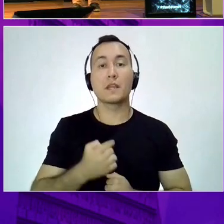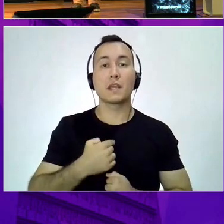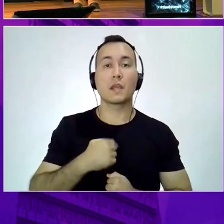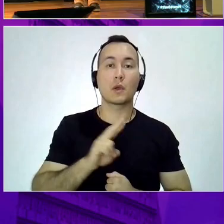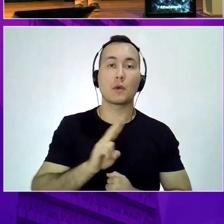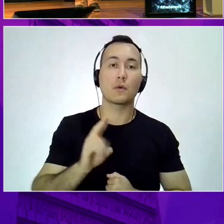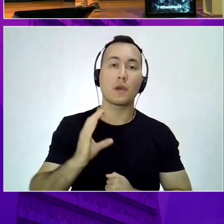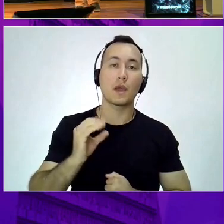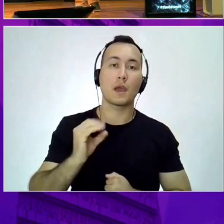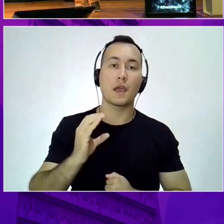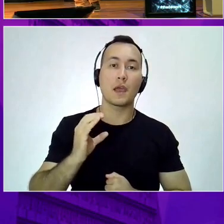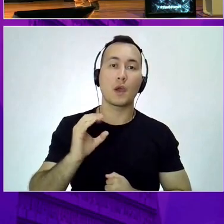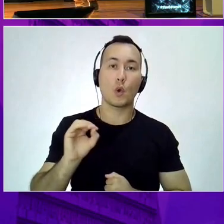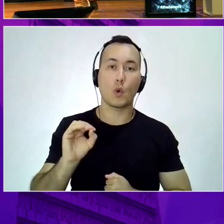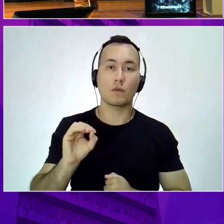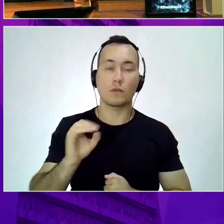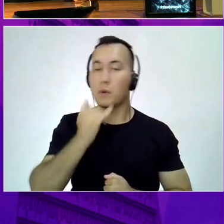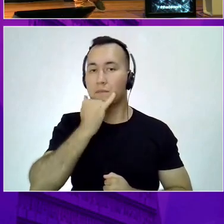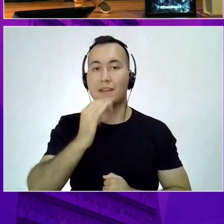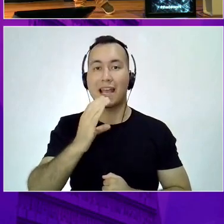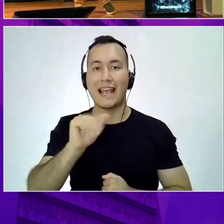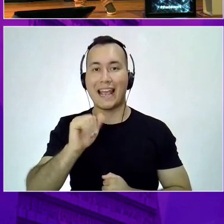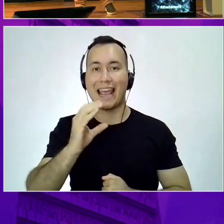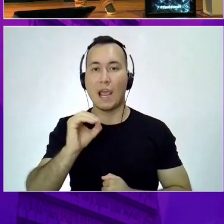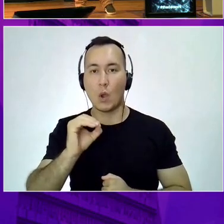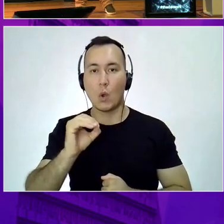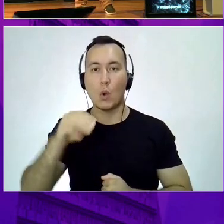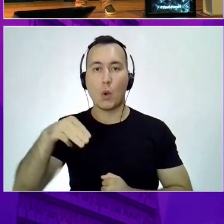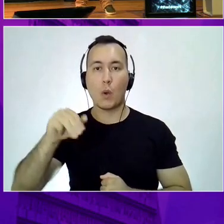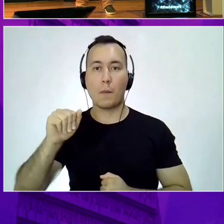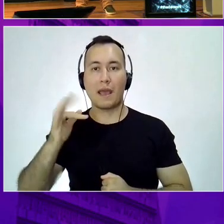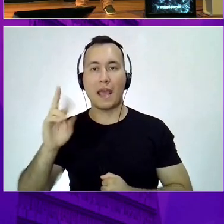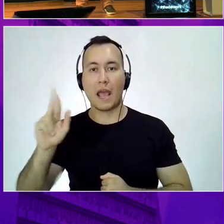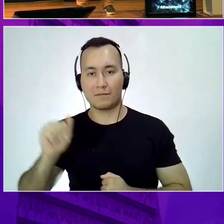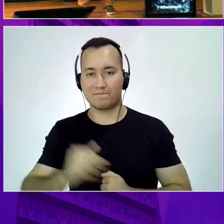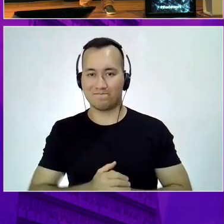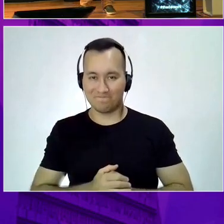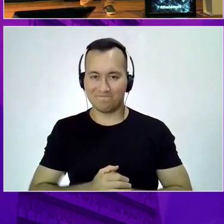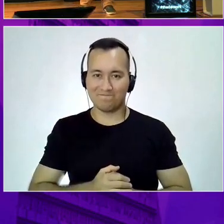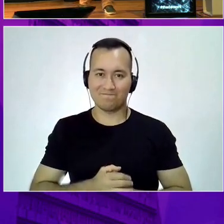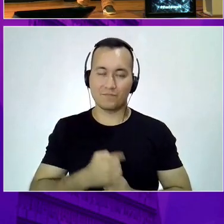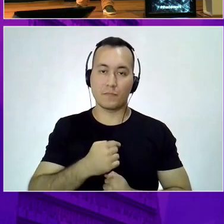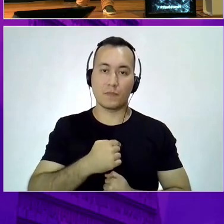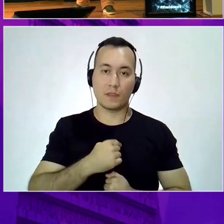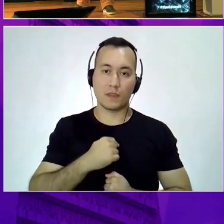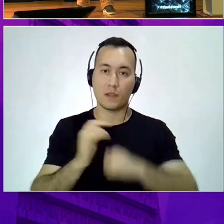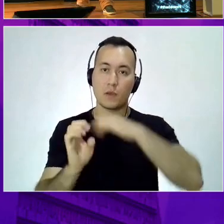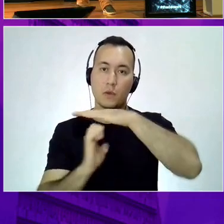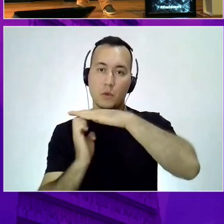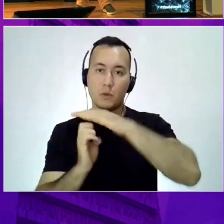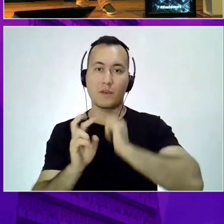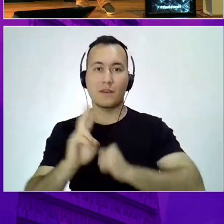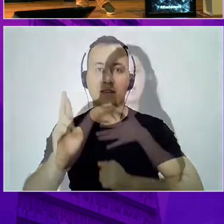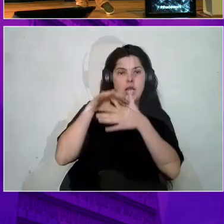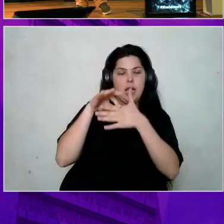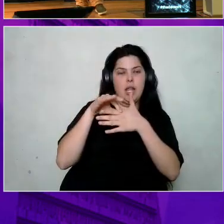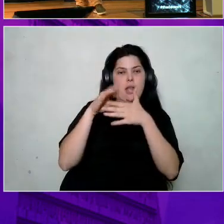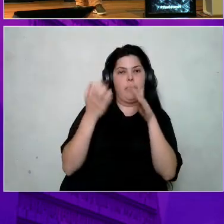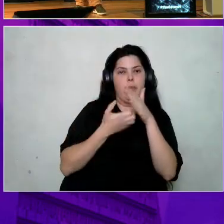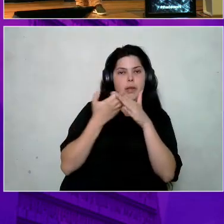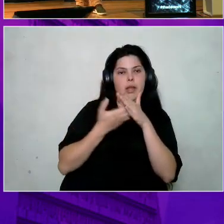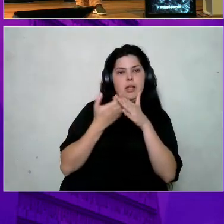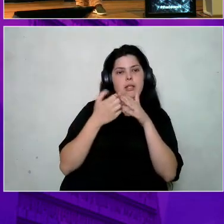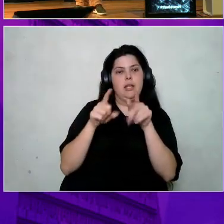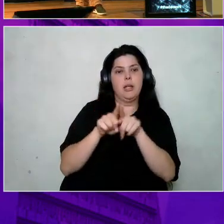né, sou o fundador da Caco Experience, eu já liderei, né, o time de agilidade em grandes empresas como a Senior, a RD